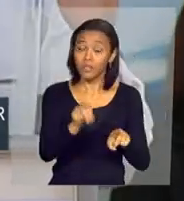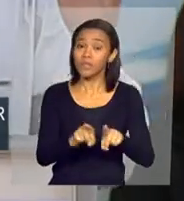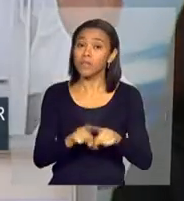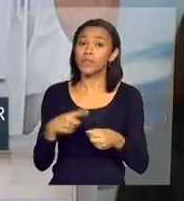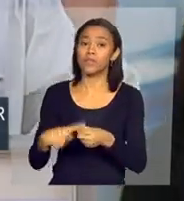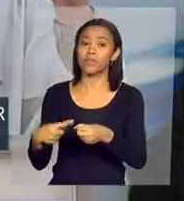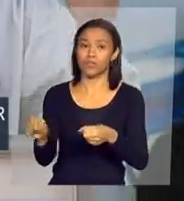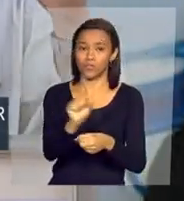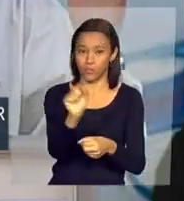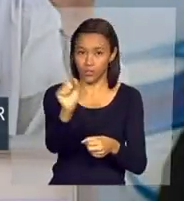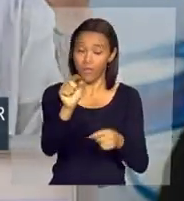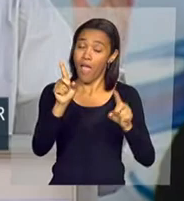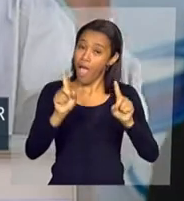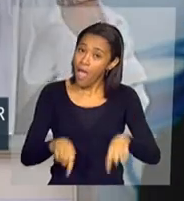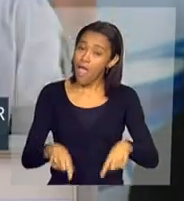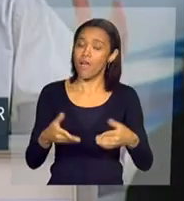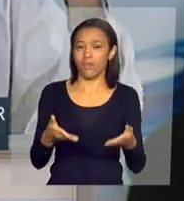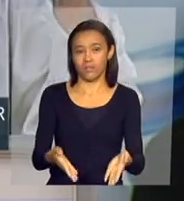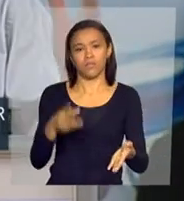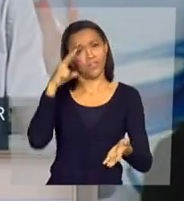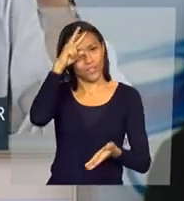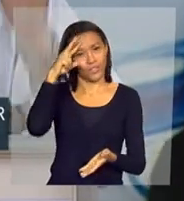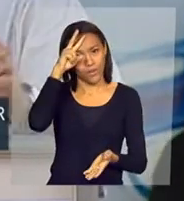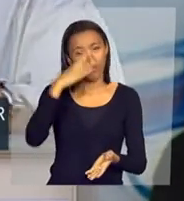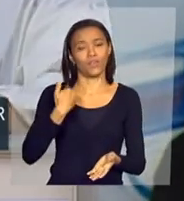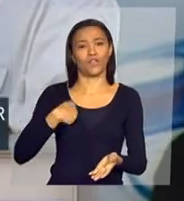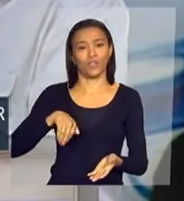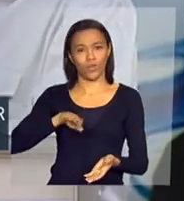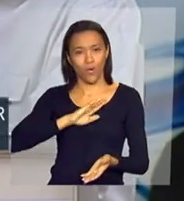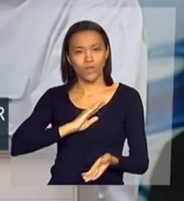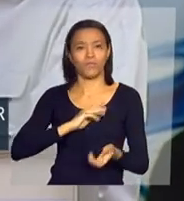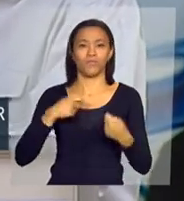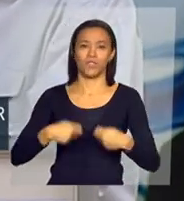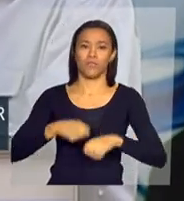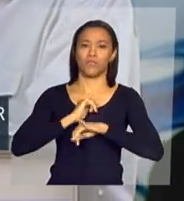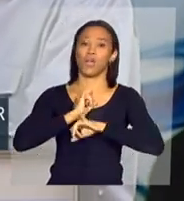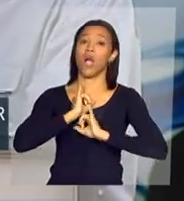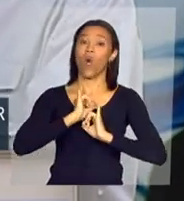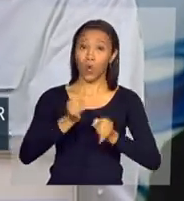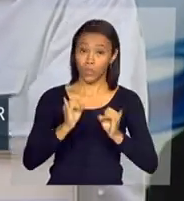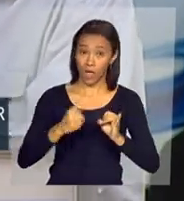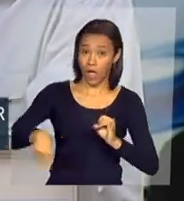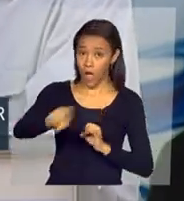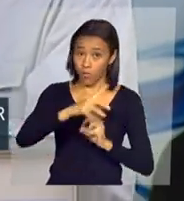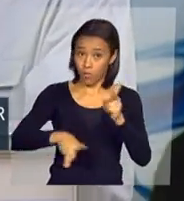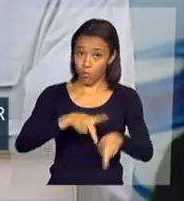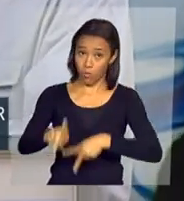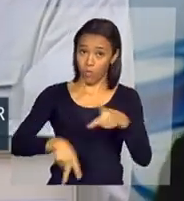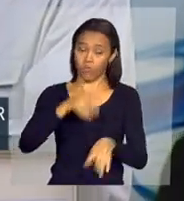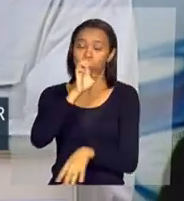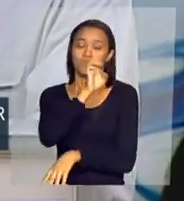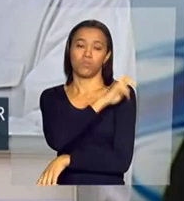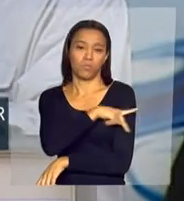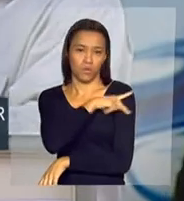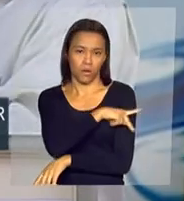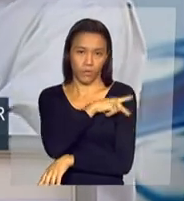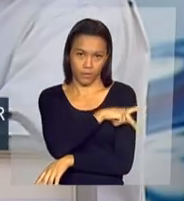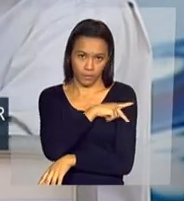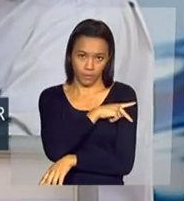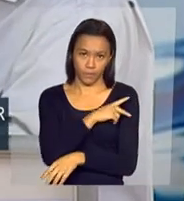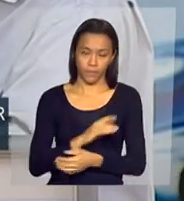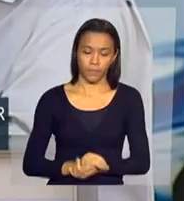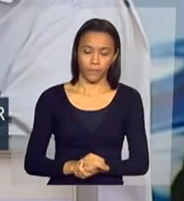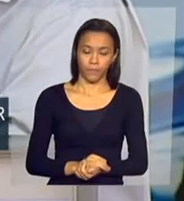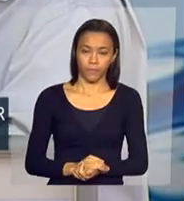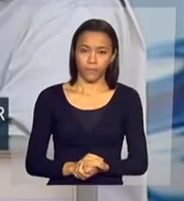essa a história que nós estamos a contar ao povo do Piauí. E vamos assim, meu caro Zé